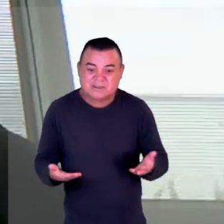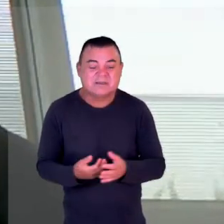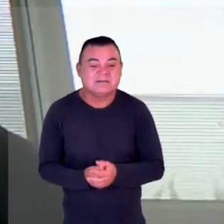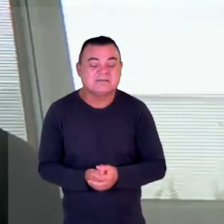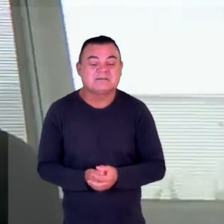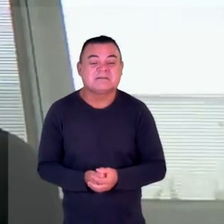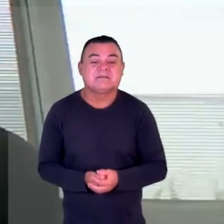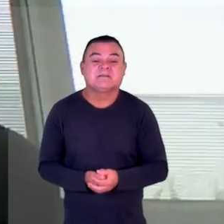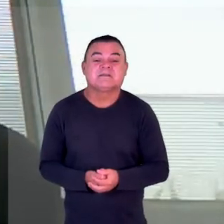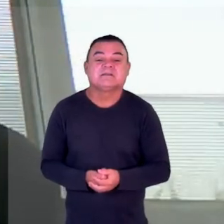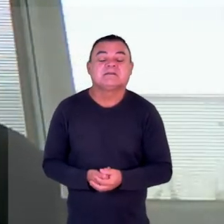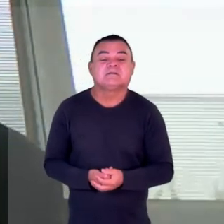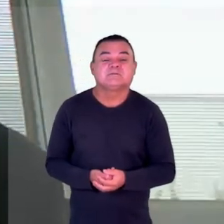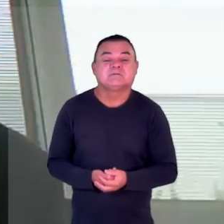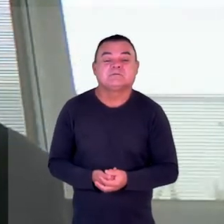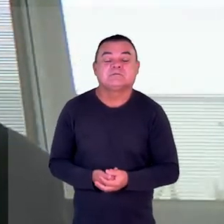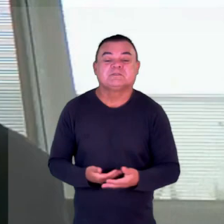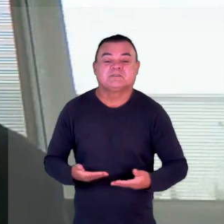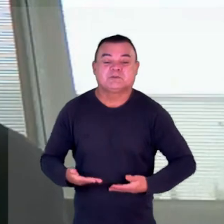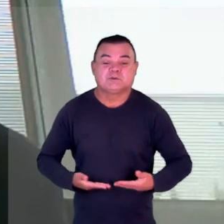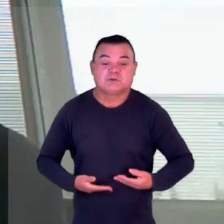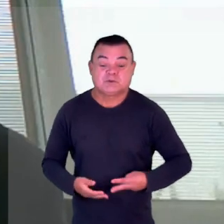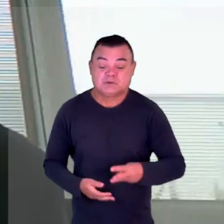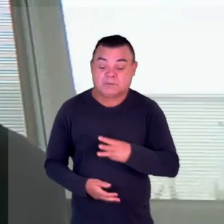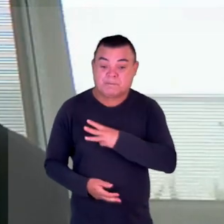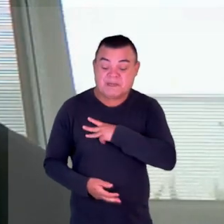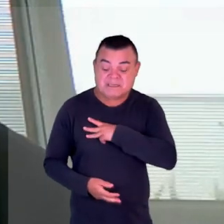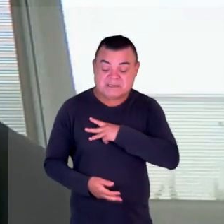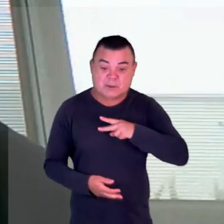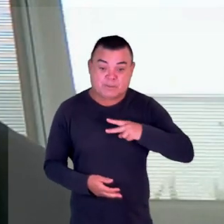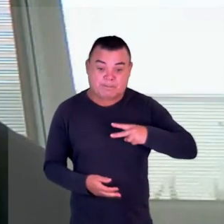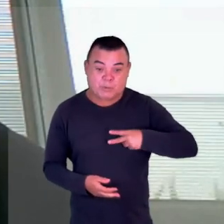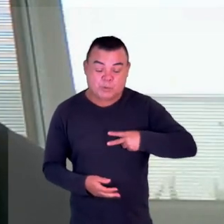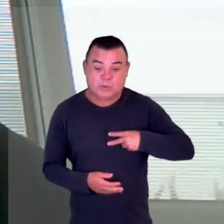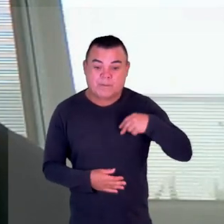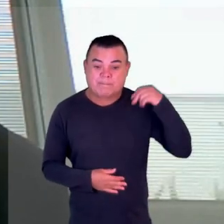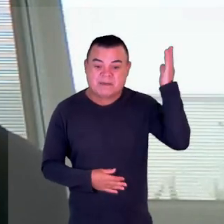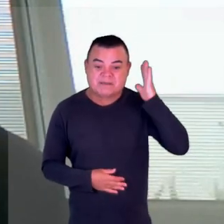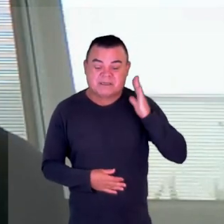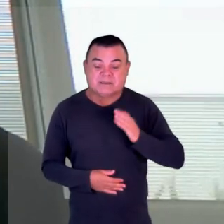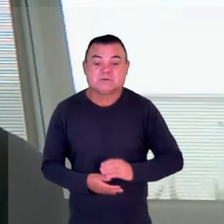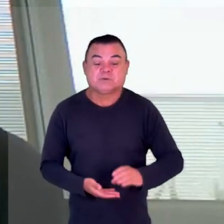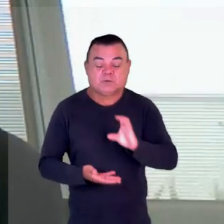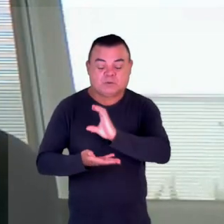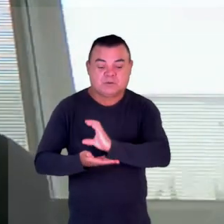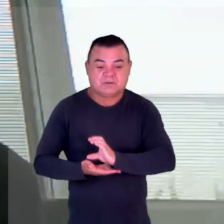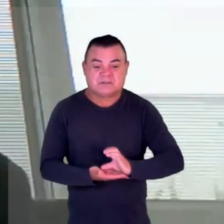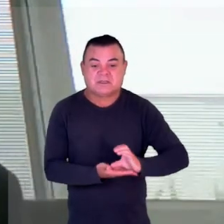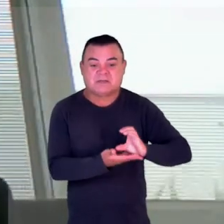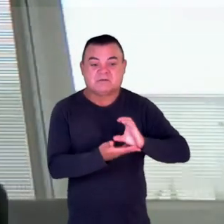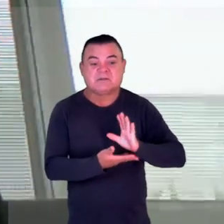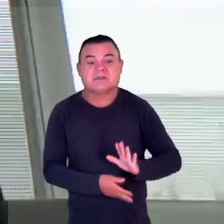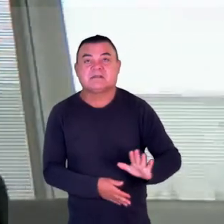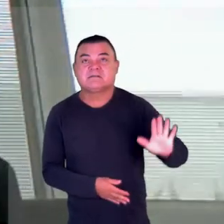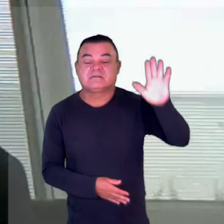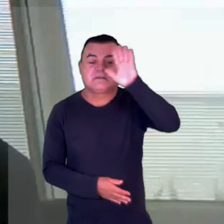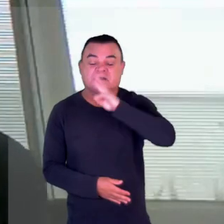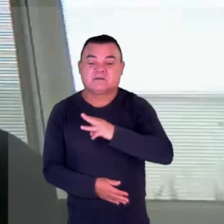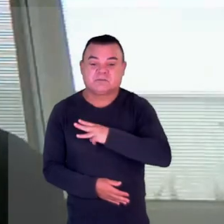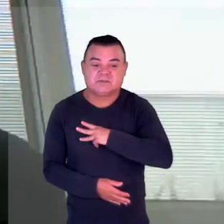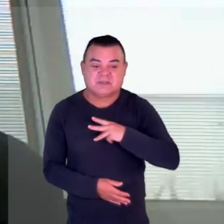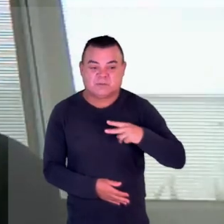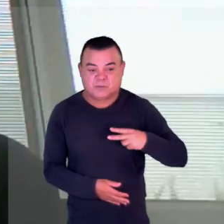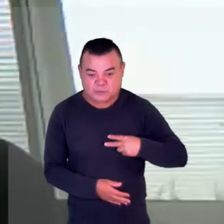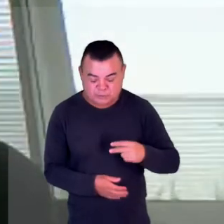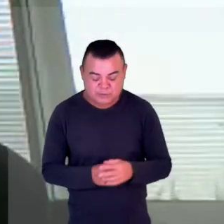Ministério Público é brasileiro do Conselho Nacional do Ministério Público destaco aqui os dois